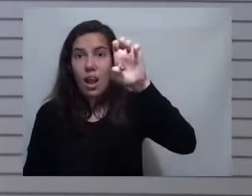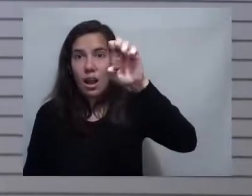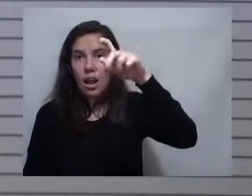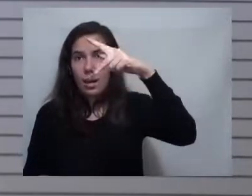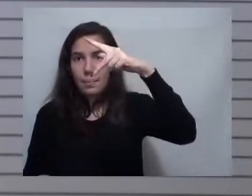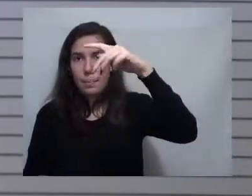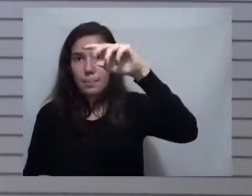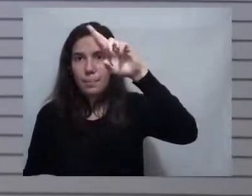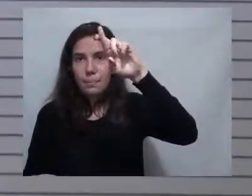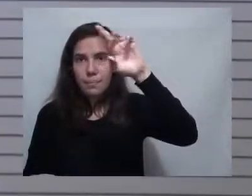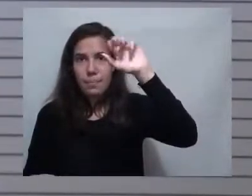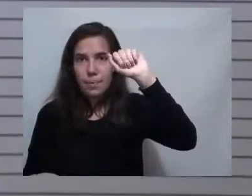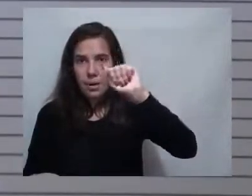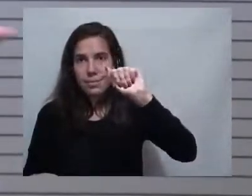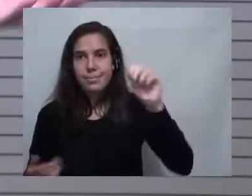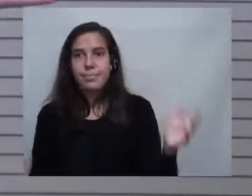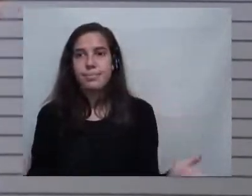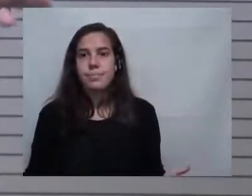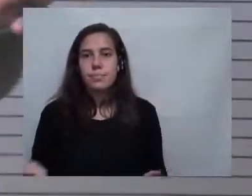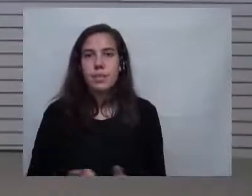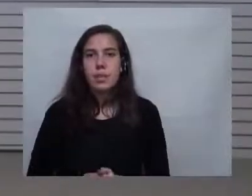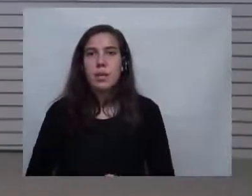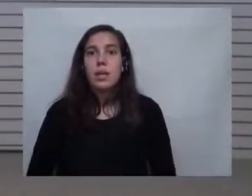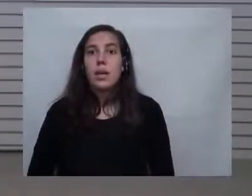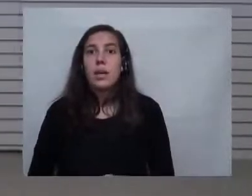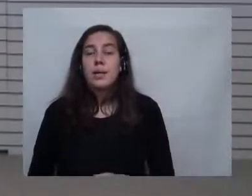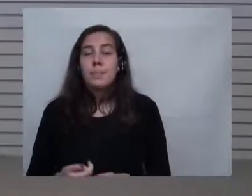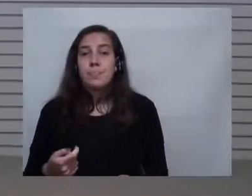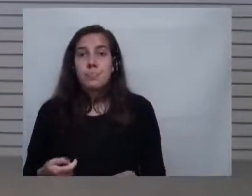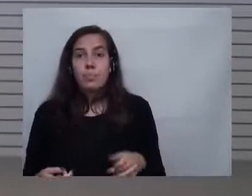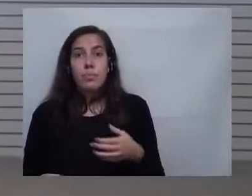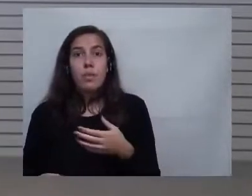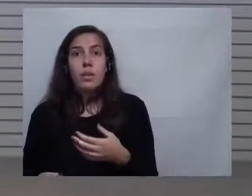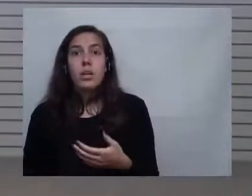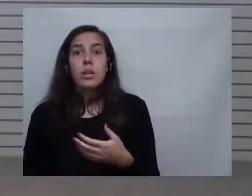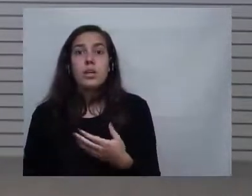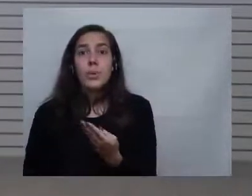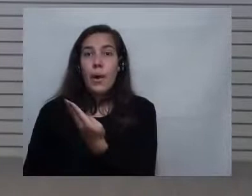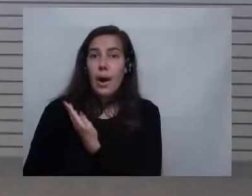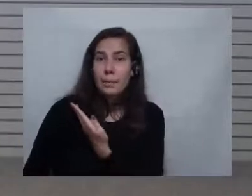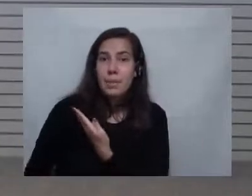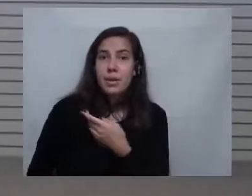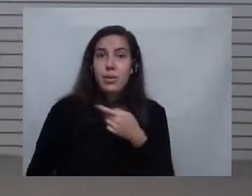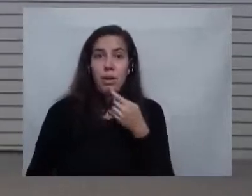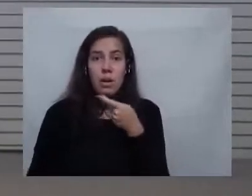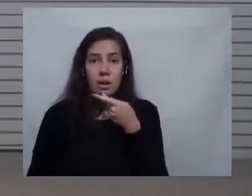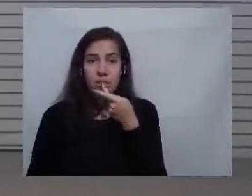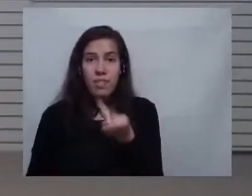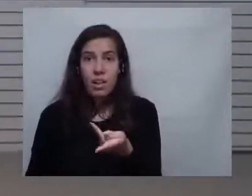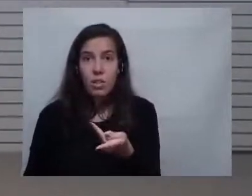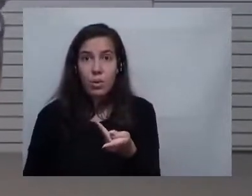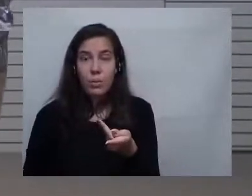né biópsia e veio com tapa para sua região não desse mal é Ramon